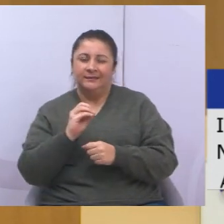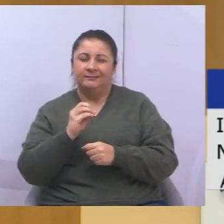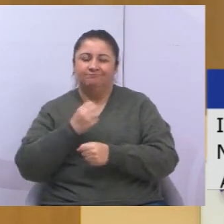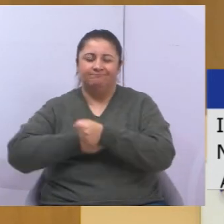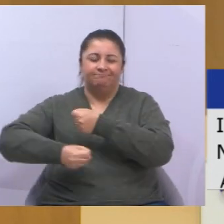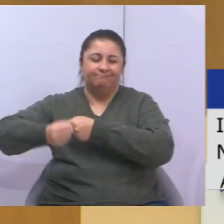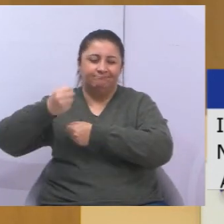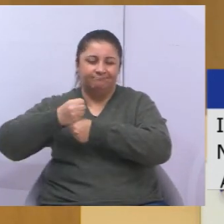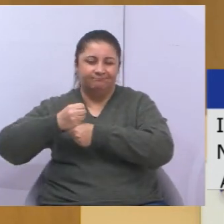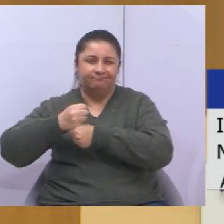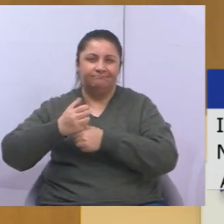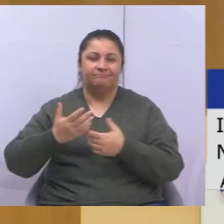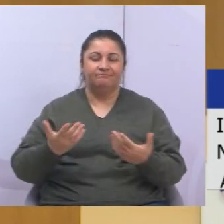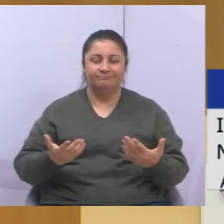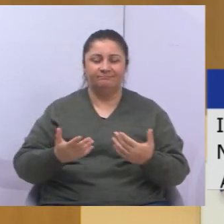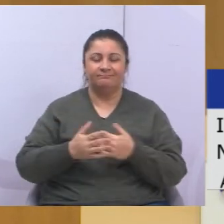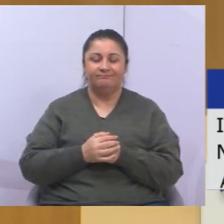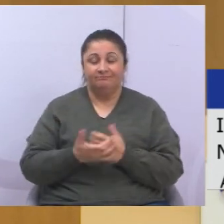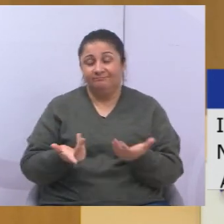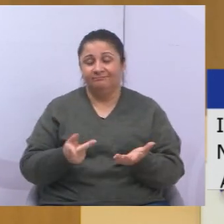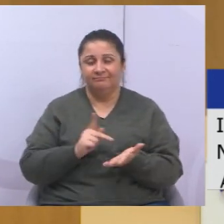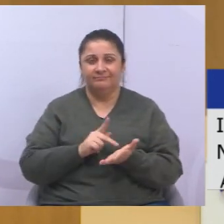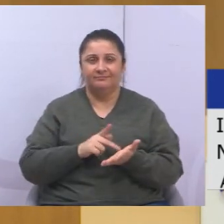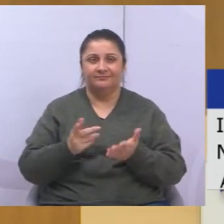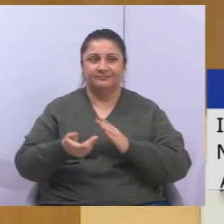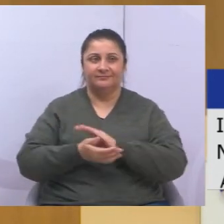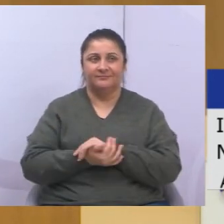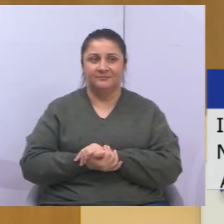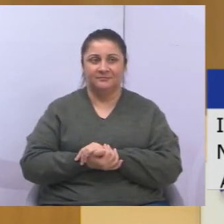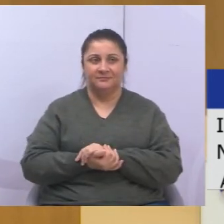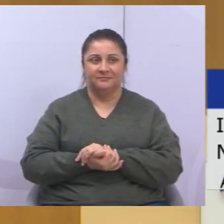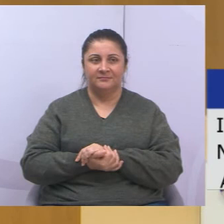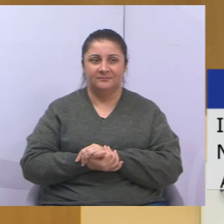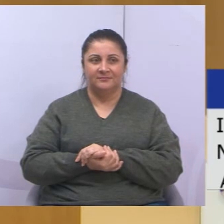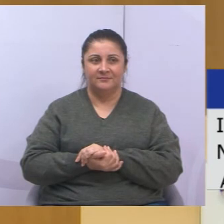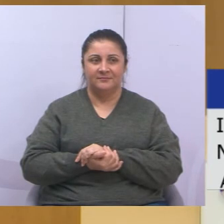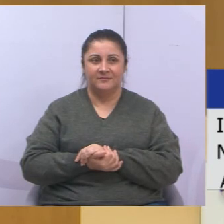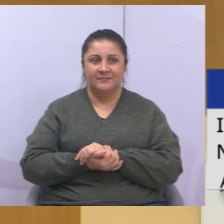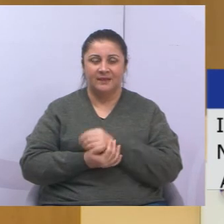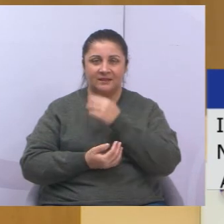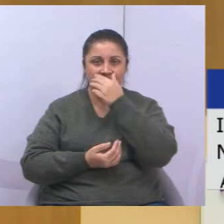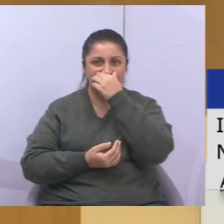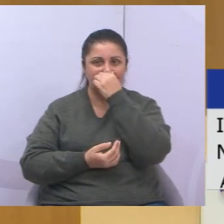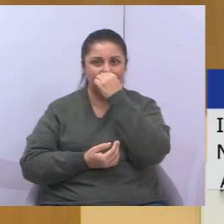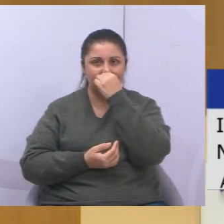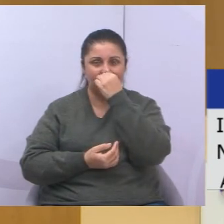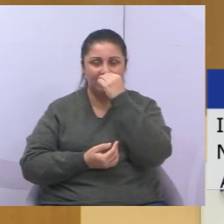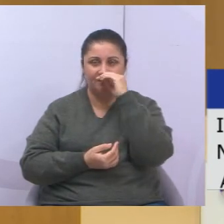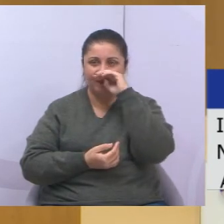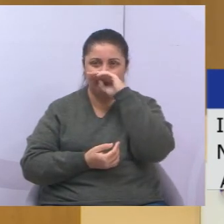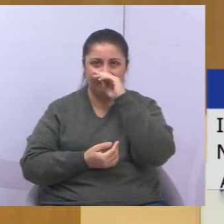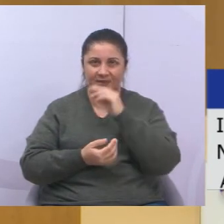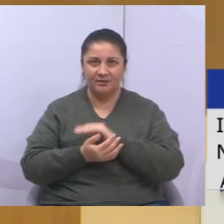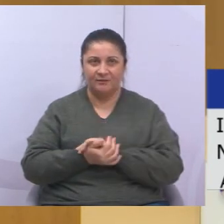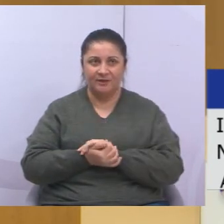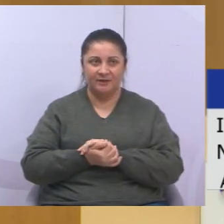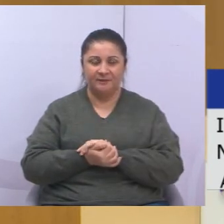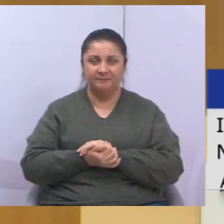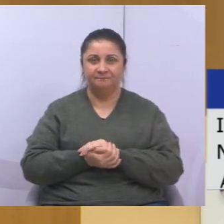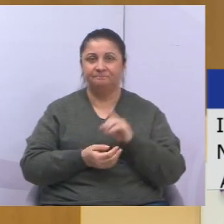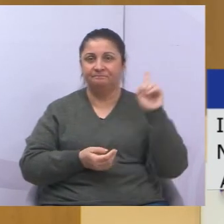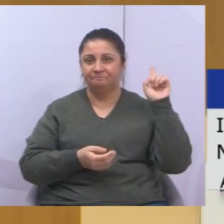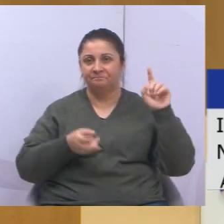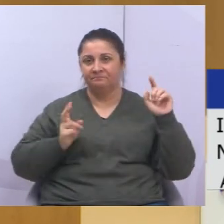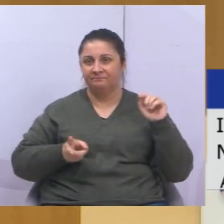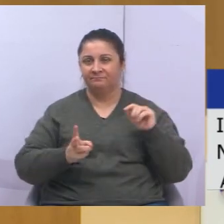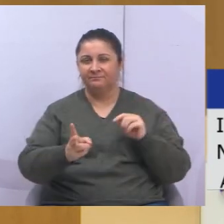anos atrás. Isso é fato, né? Eu sempre vivi a minha infância